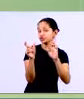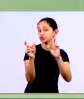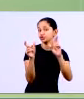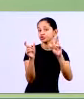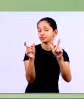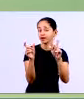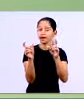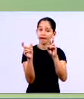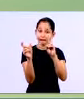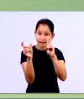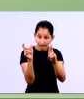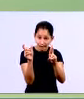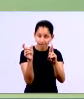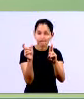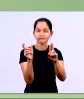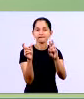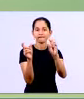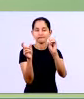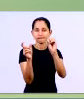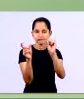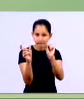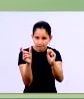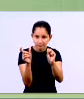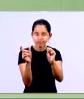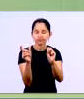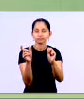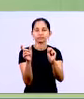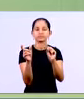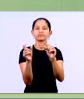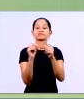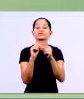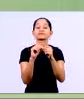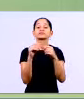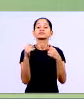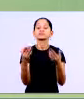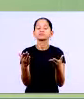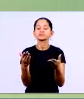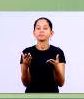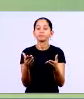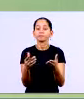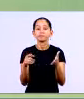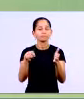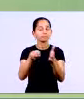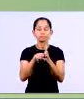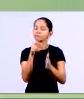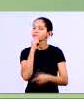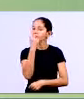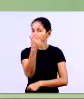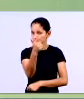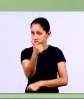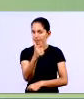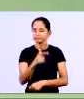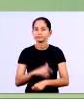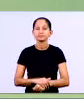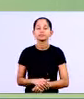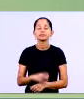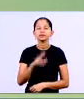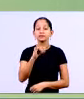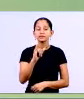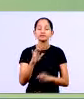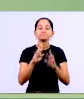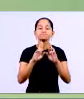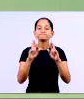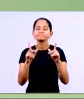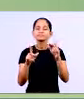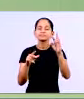de R ou de S, nós temos sem hífen. Mas por que, professora? Se for diferente de